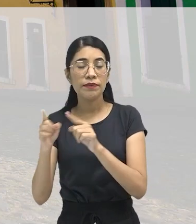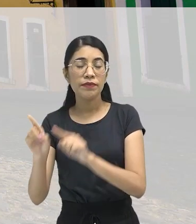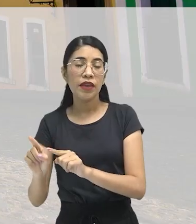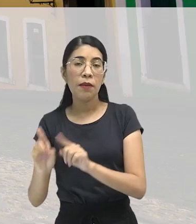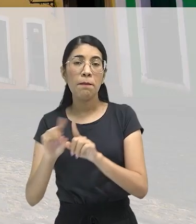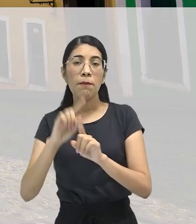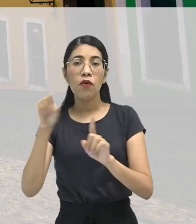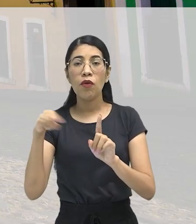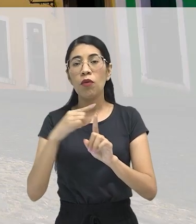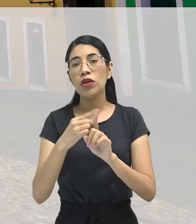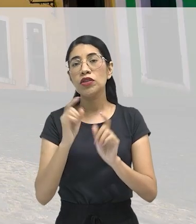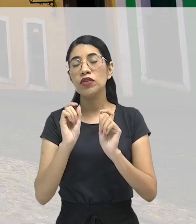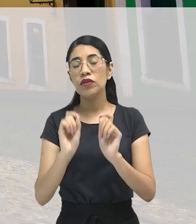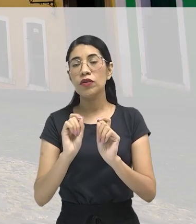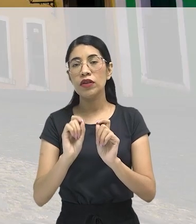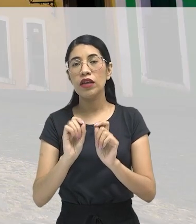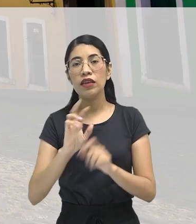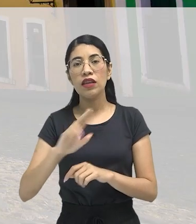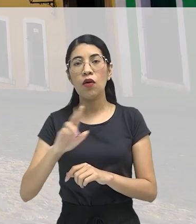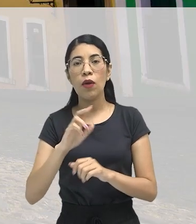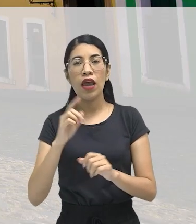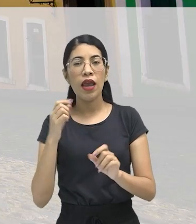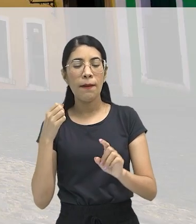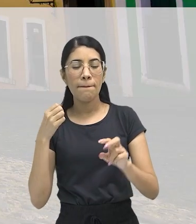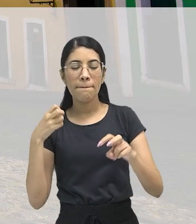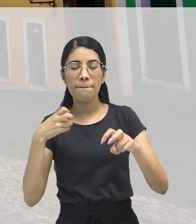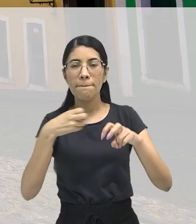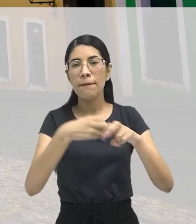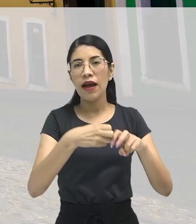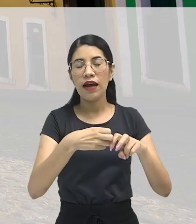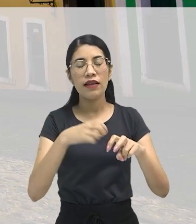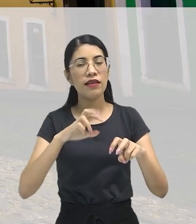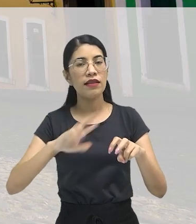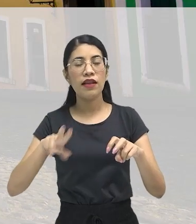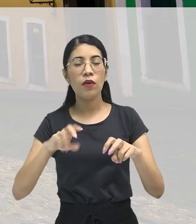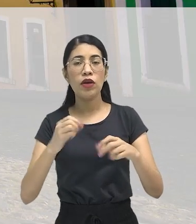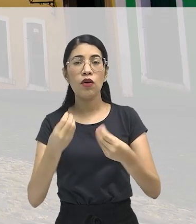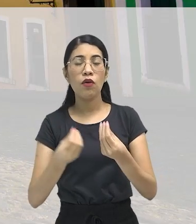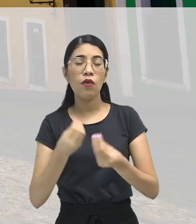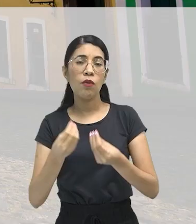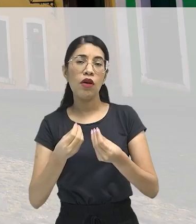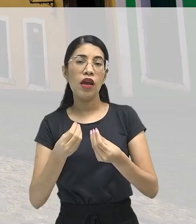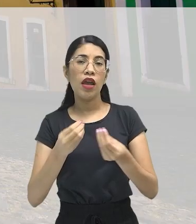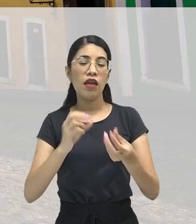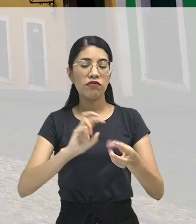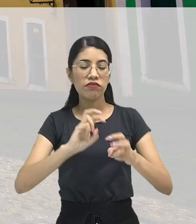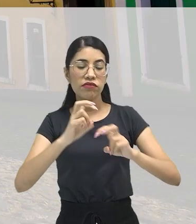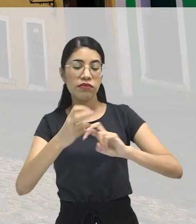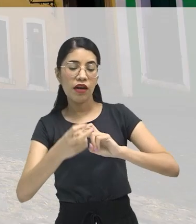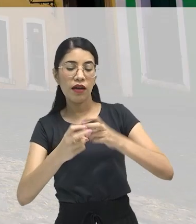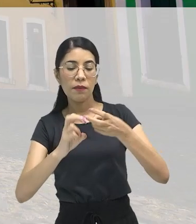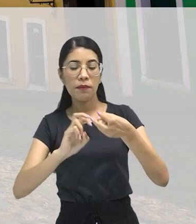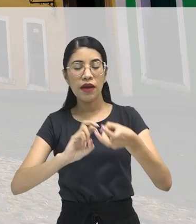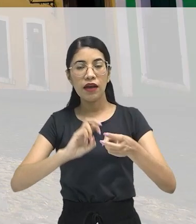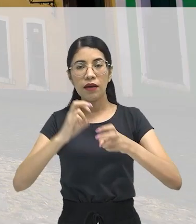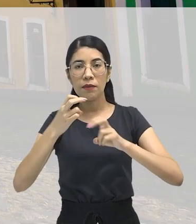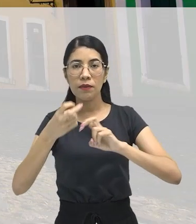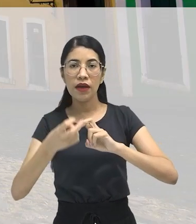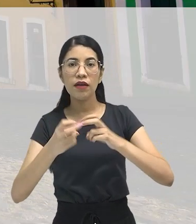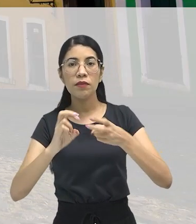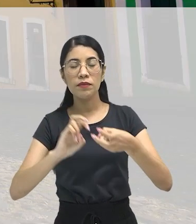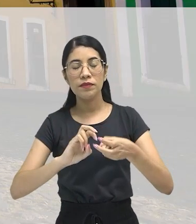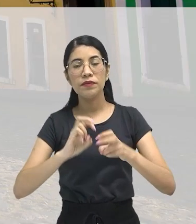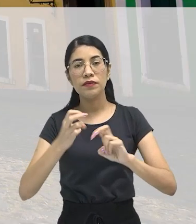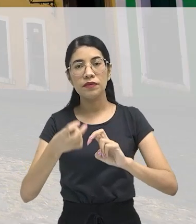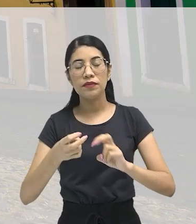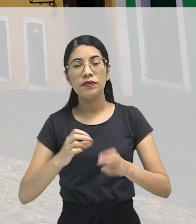que o intuito não é acertar em cheio o oponente, pelo contrário, é mostrar a sua desenvoltura, né, com a arte